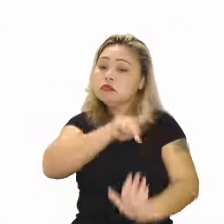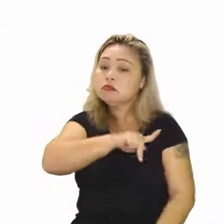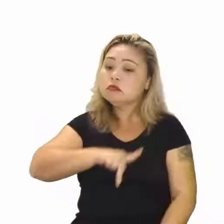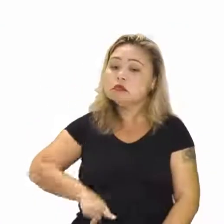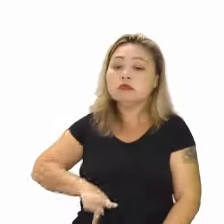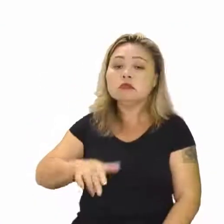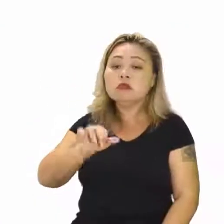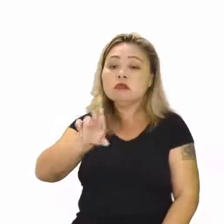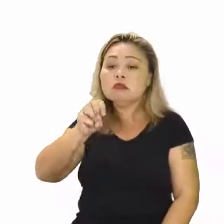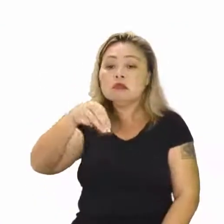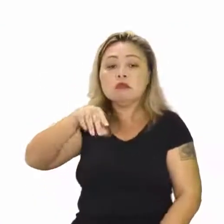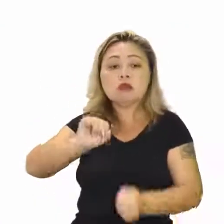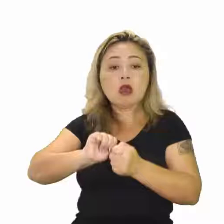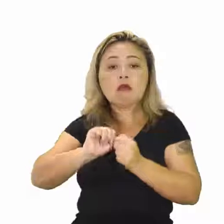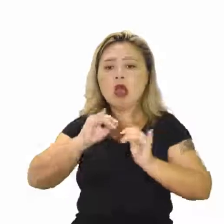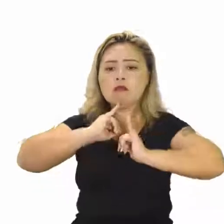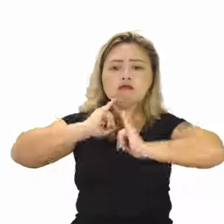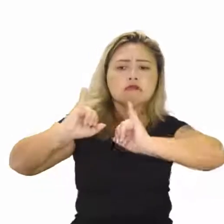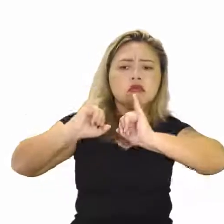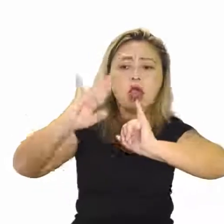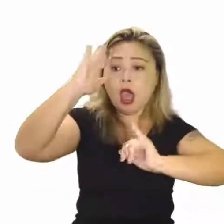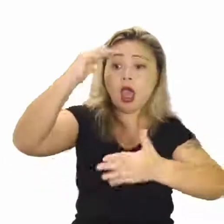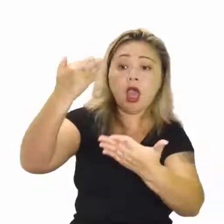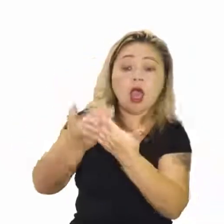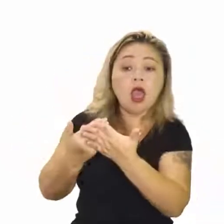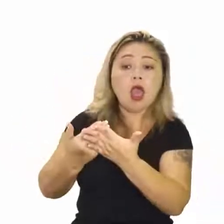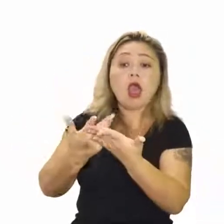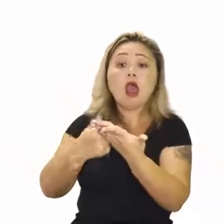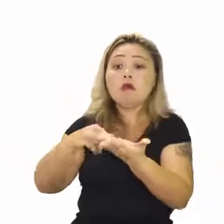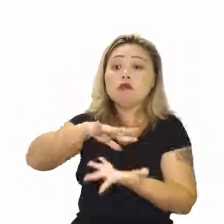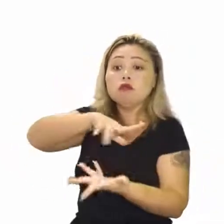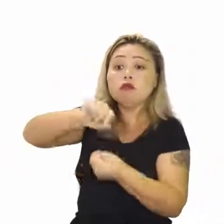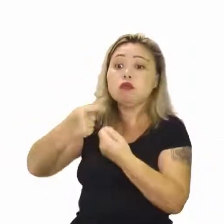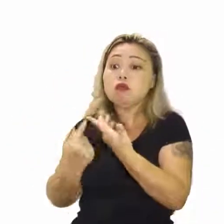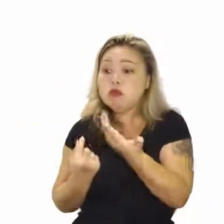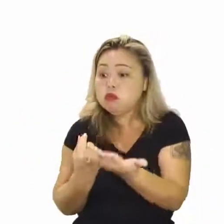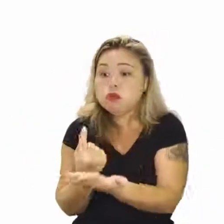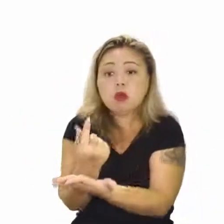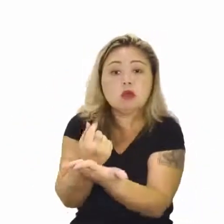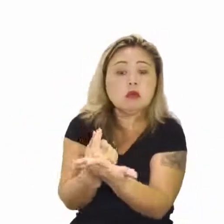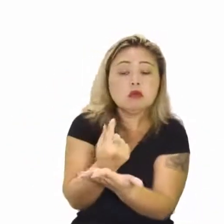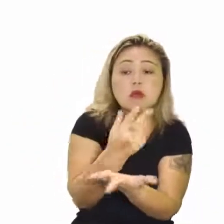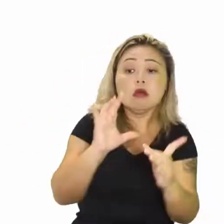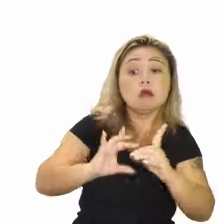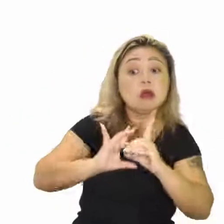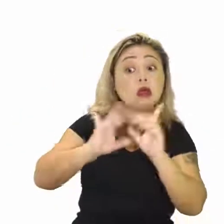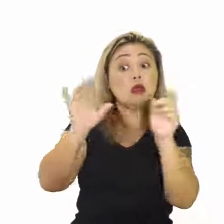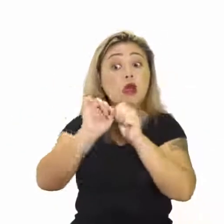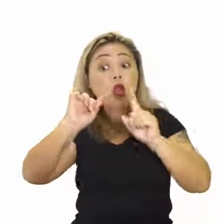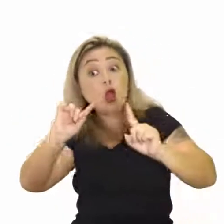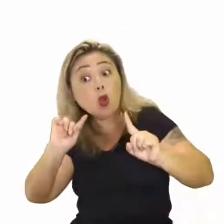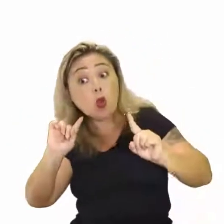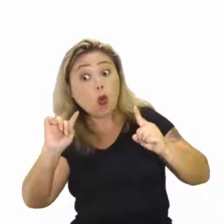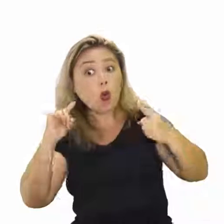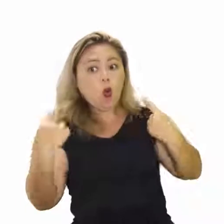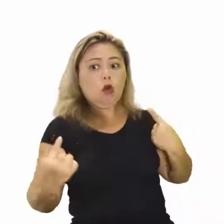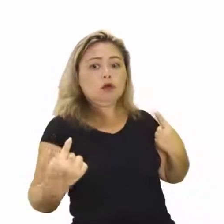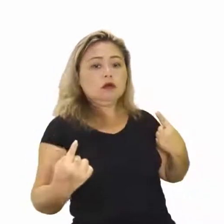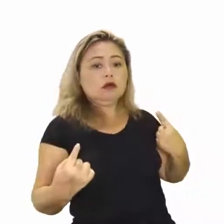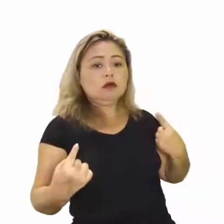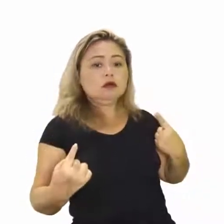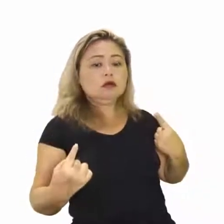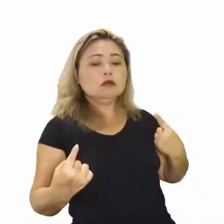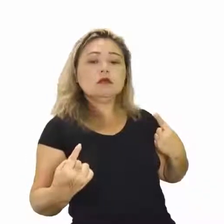que propagava a defesa do mundo capitalista e democrático pelos Estados Unidos contra quem? A